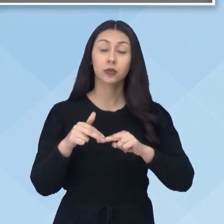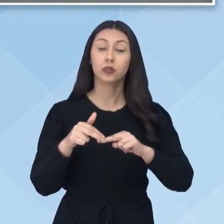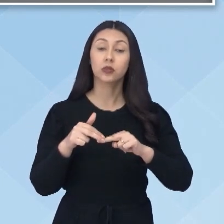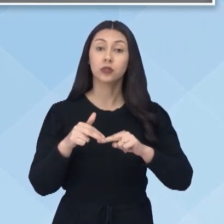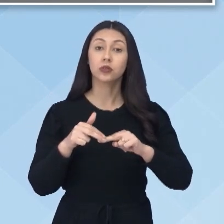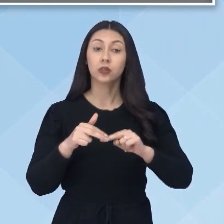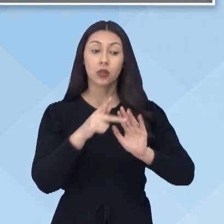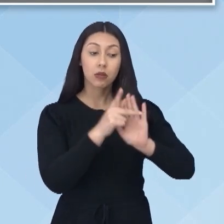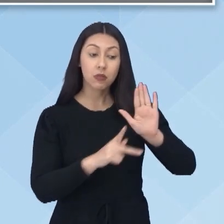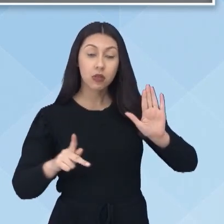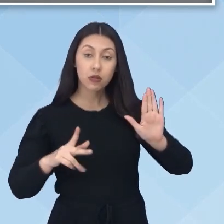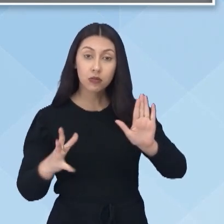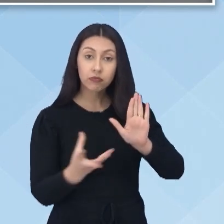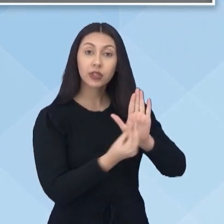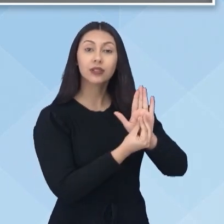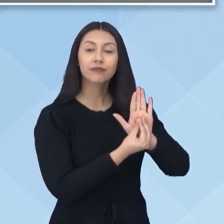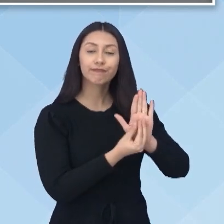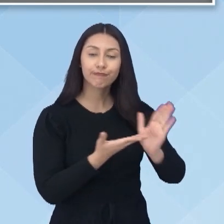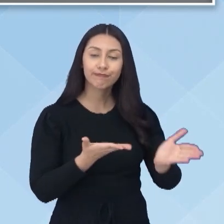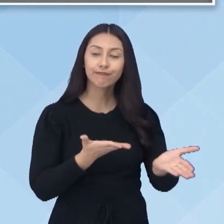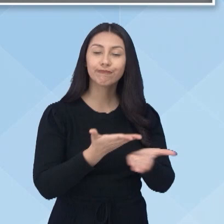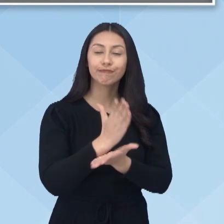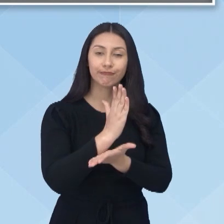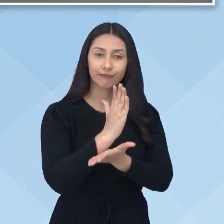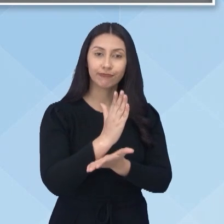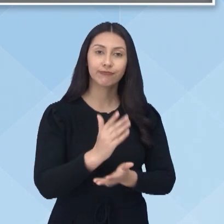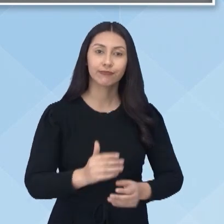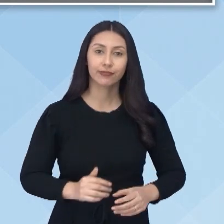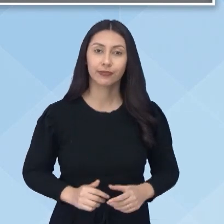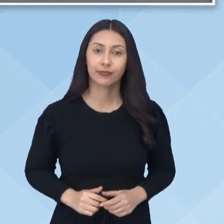A tramitação da emenda está aprovada.